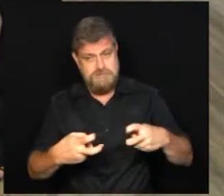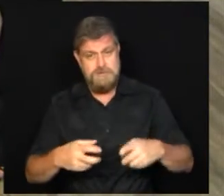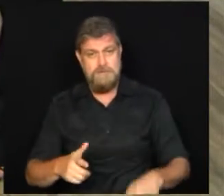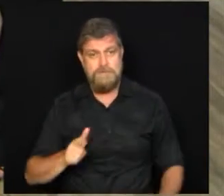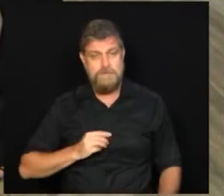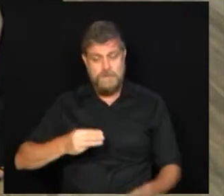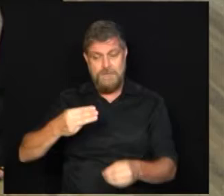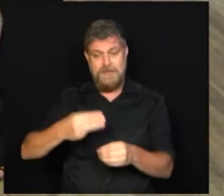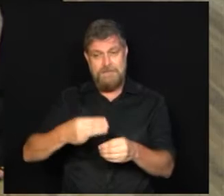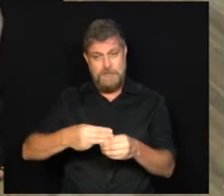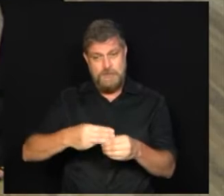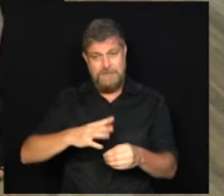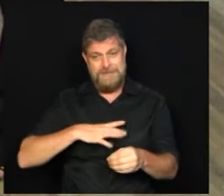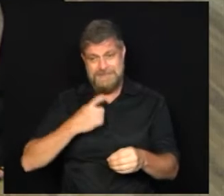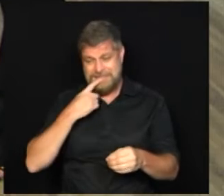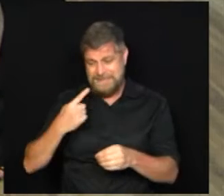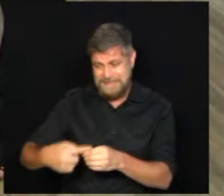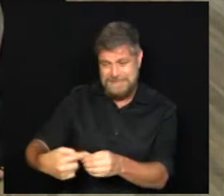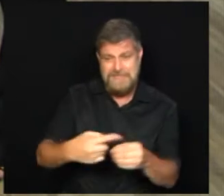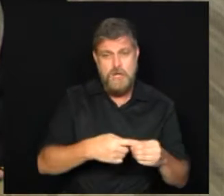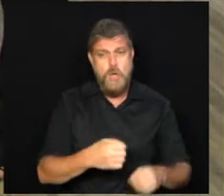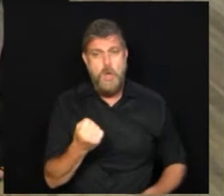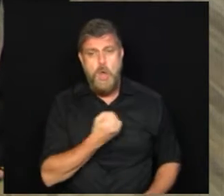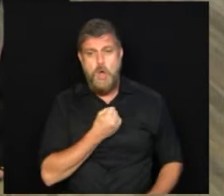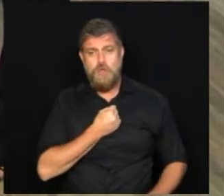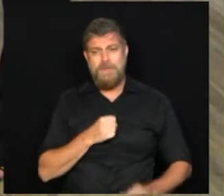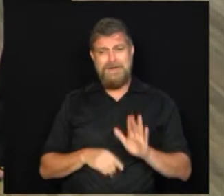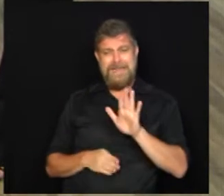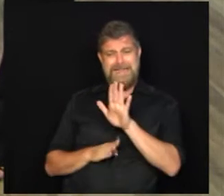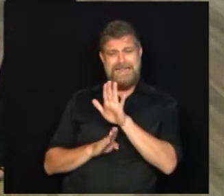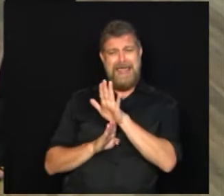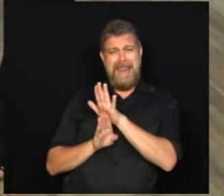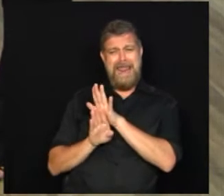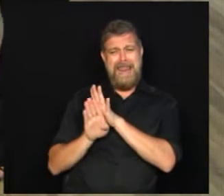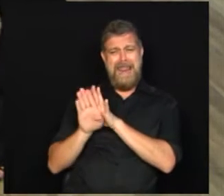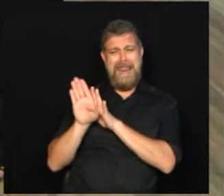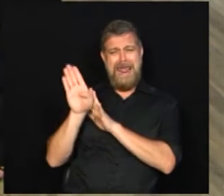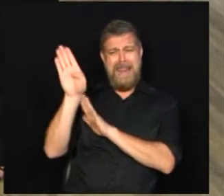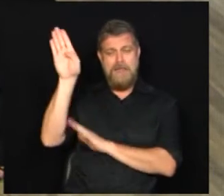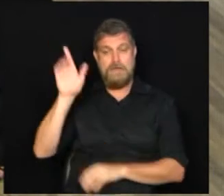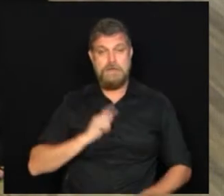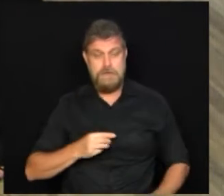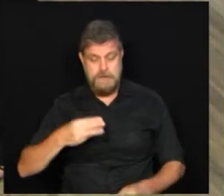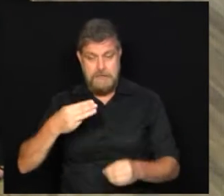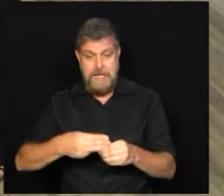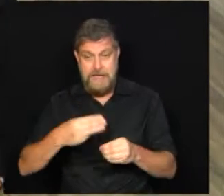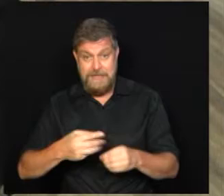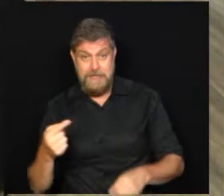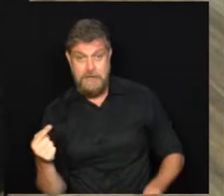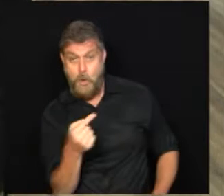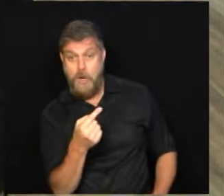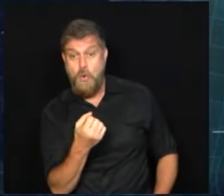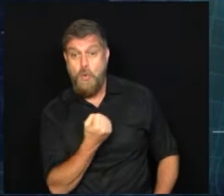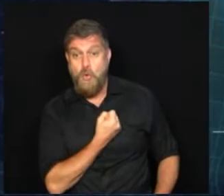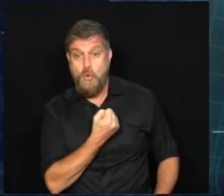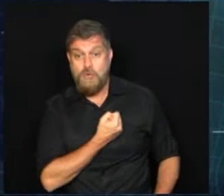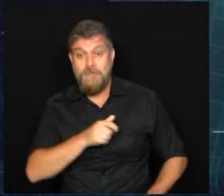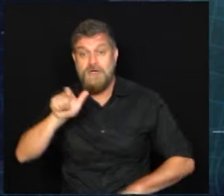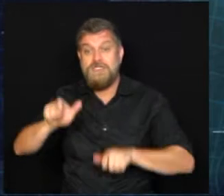Região Metropolitana de Campinas números crescentes também Gabriel olha aqui na RMC nós temos